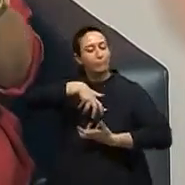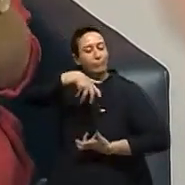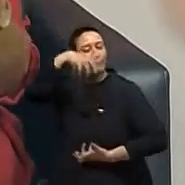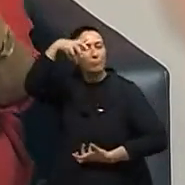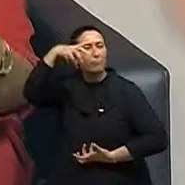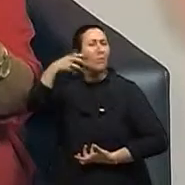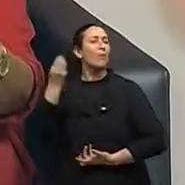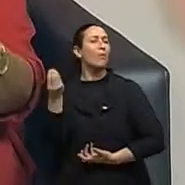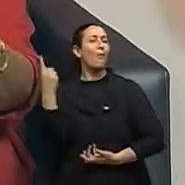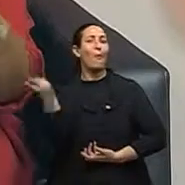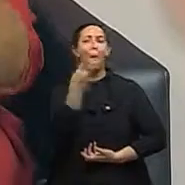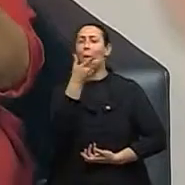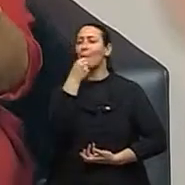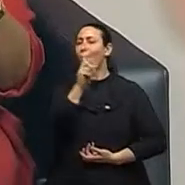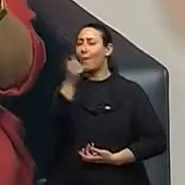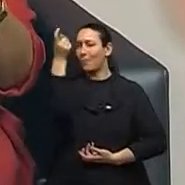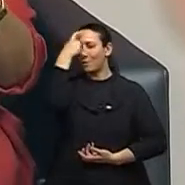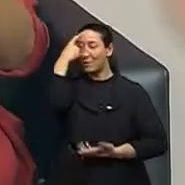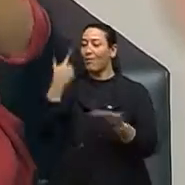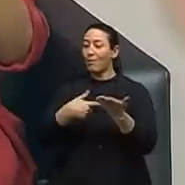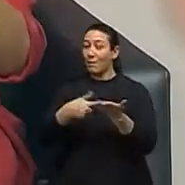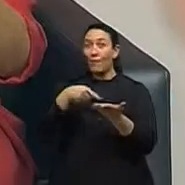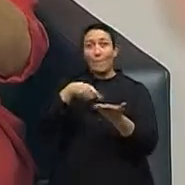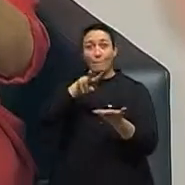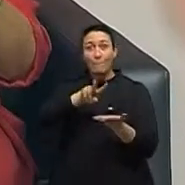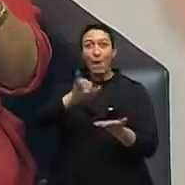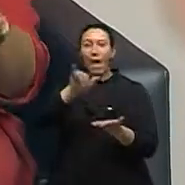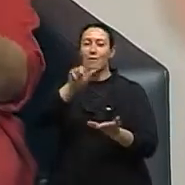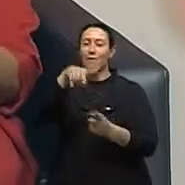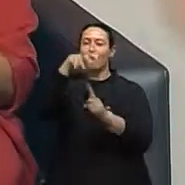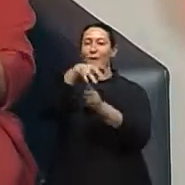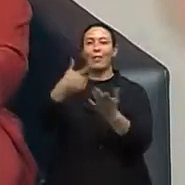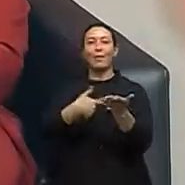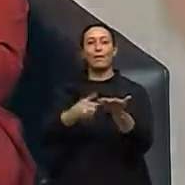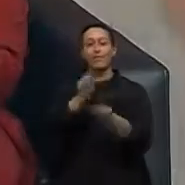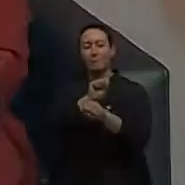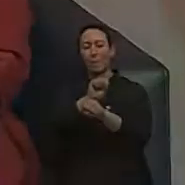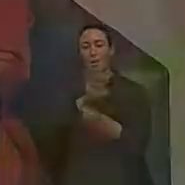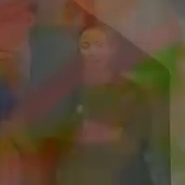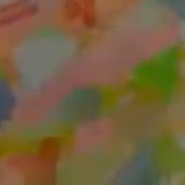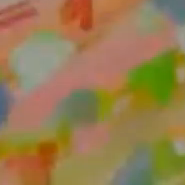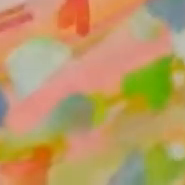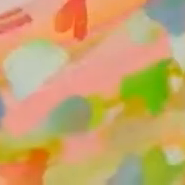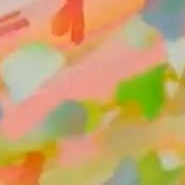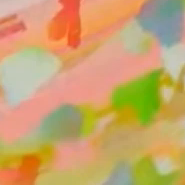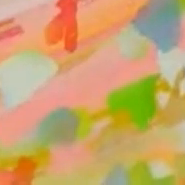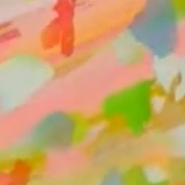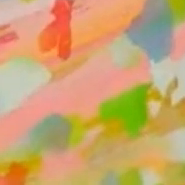homens não pensam o livro que vai ser lançado amanhã na feira do livro já